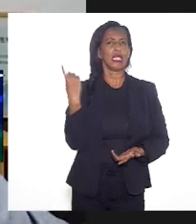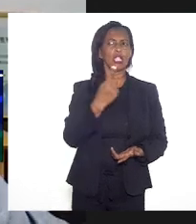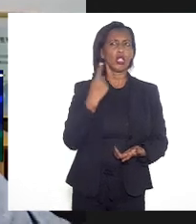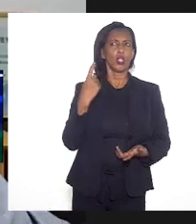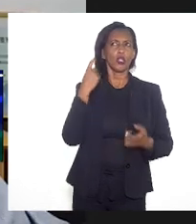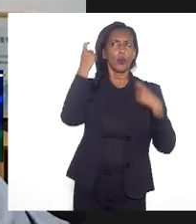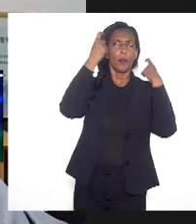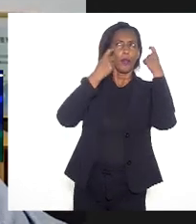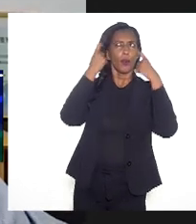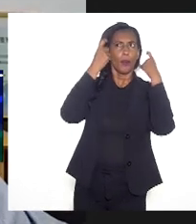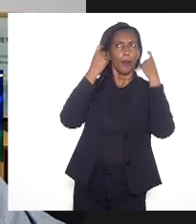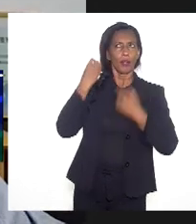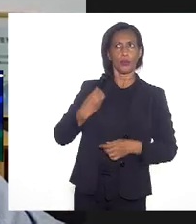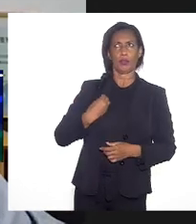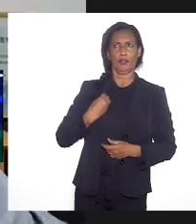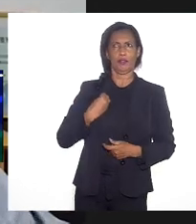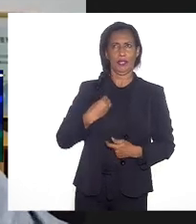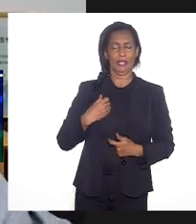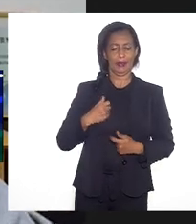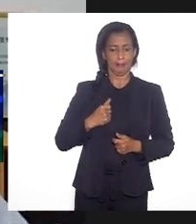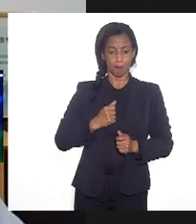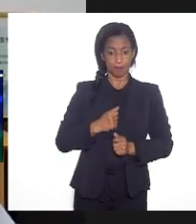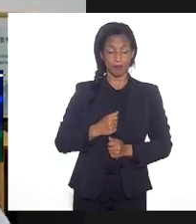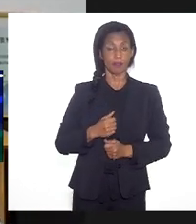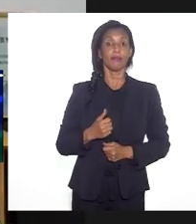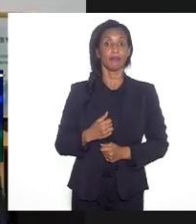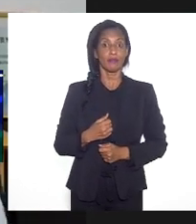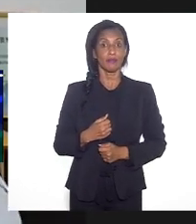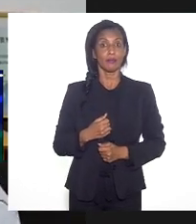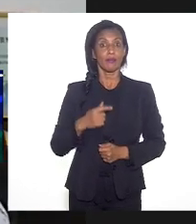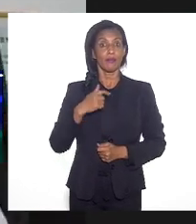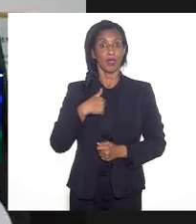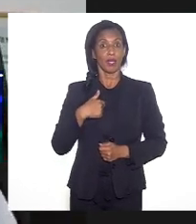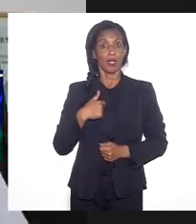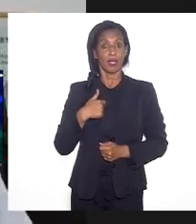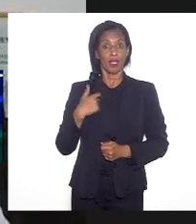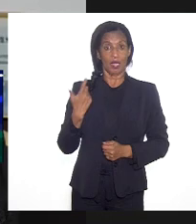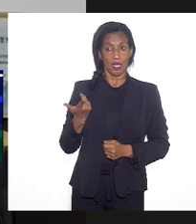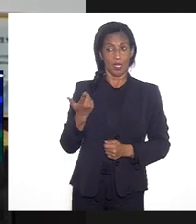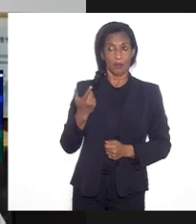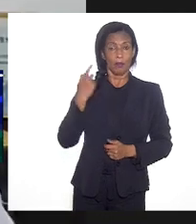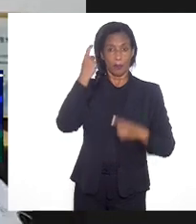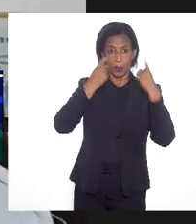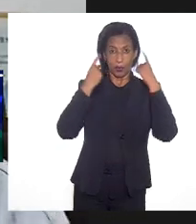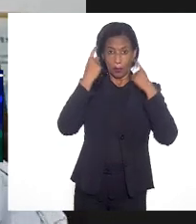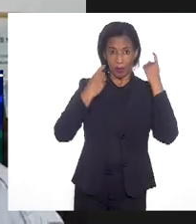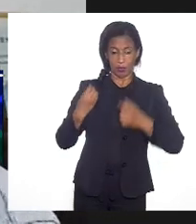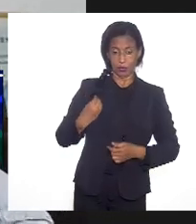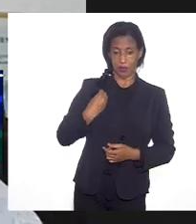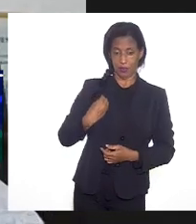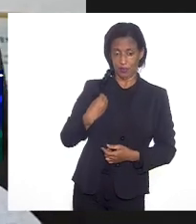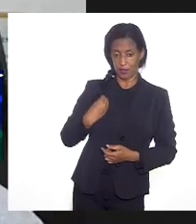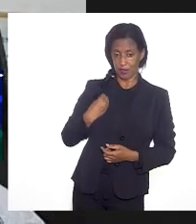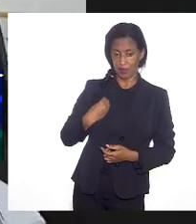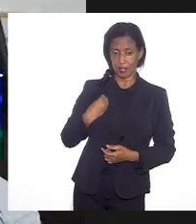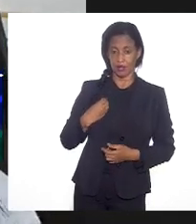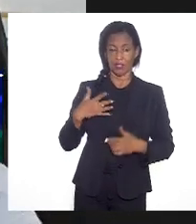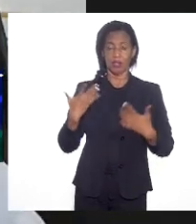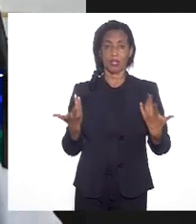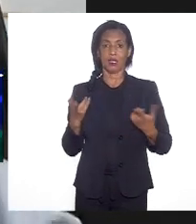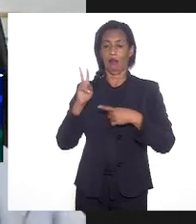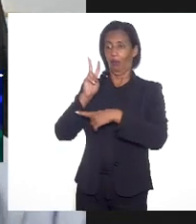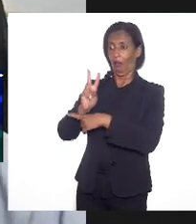com a vida. Estão preocupados com a vida e defendem o aborto. Estão preocupados com a vida e